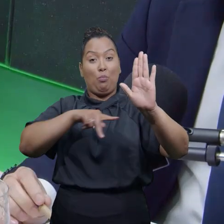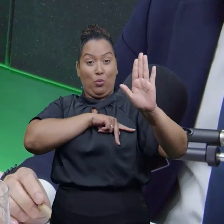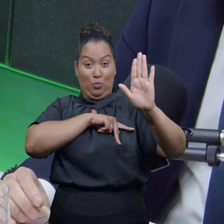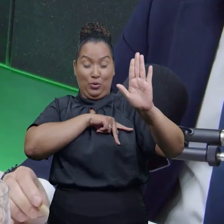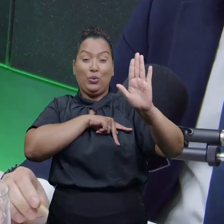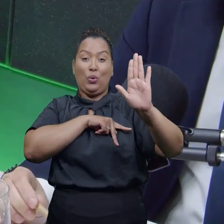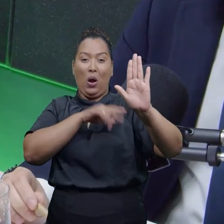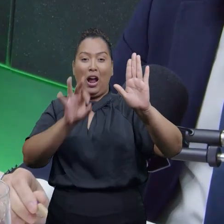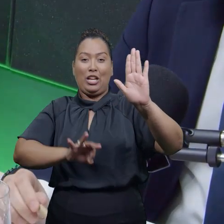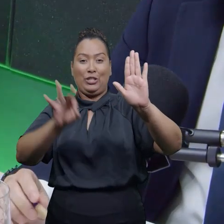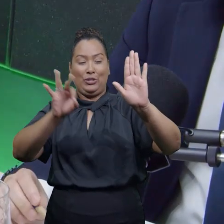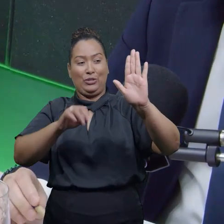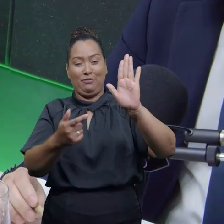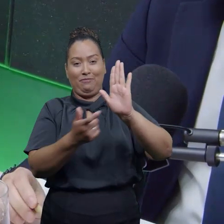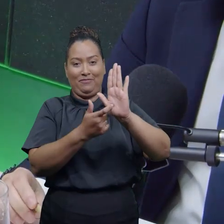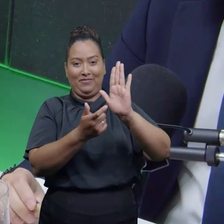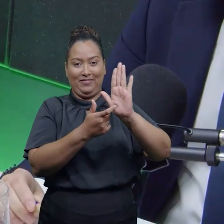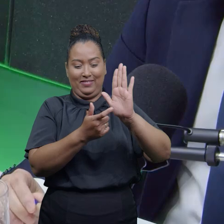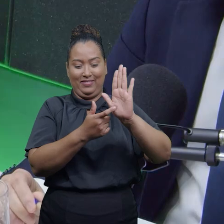Ministério Público